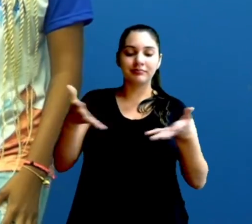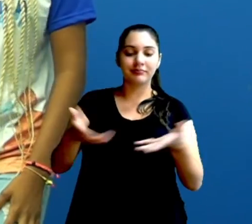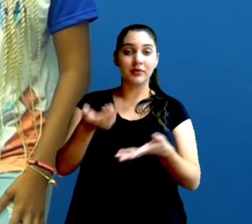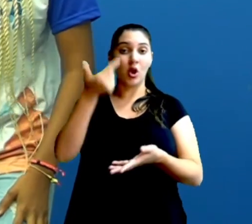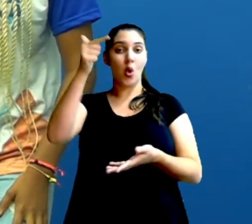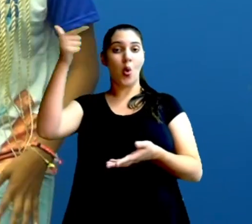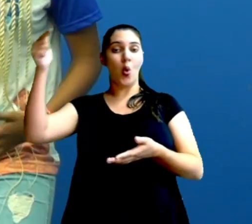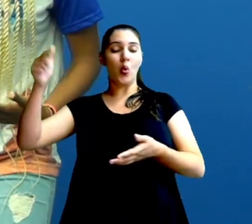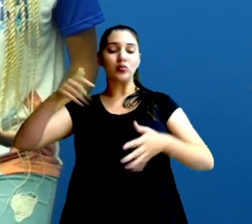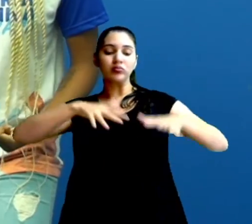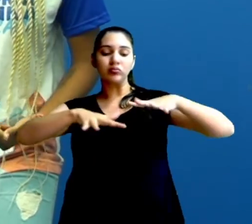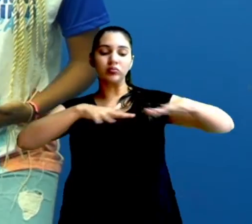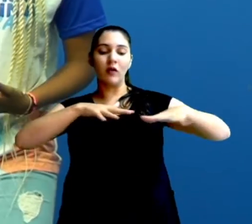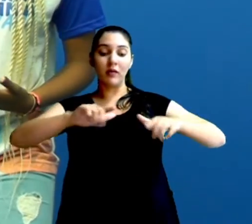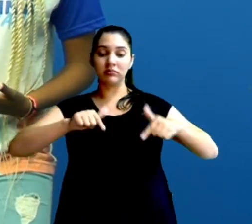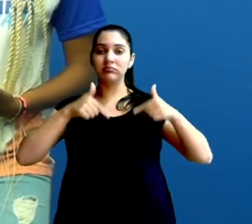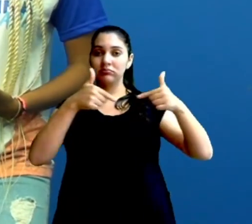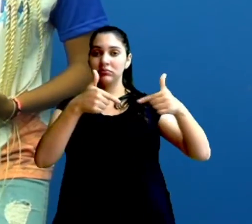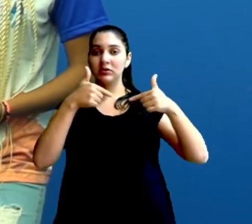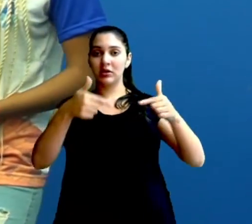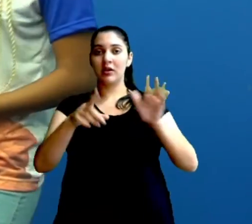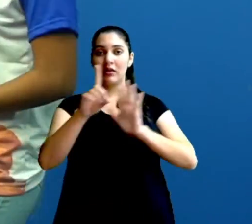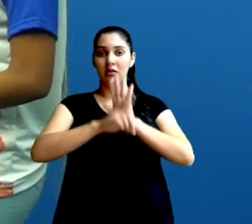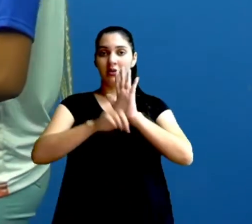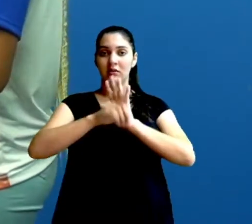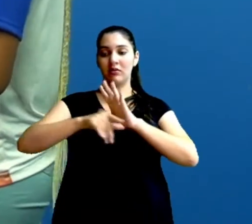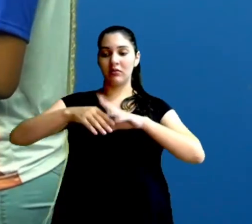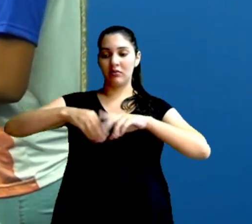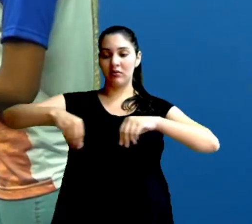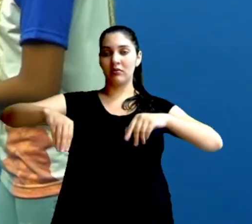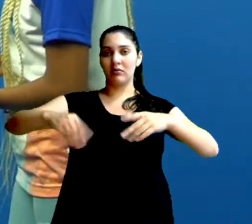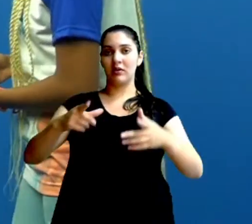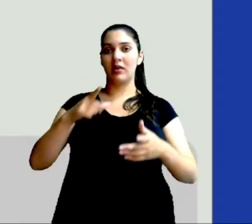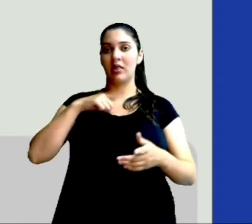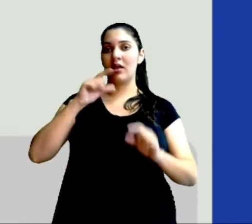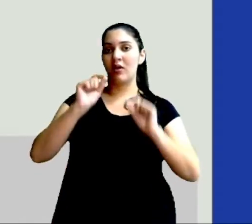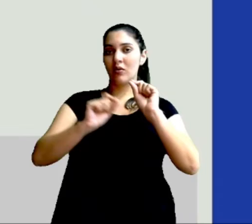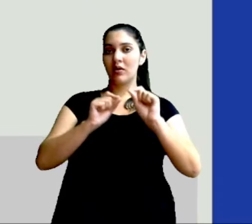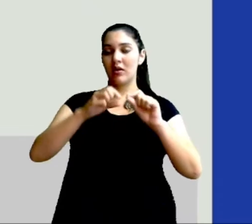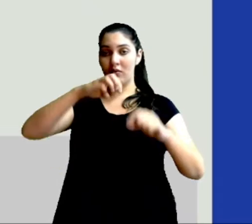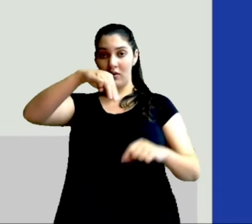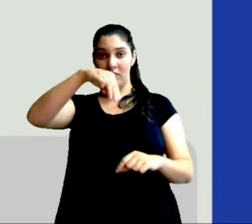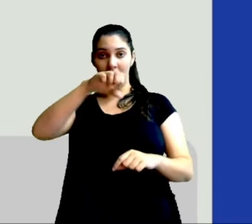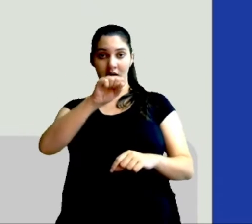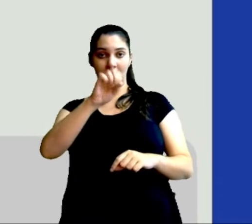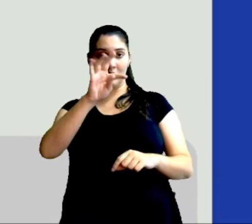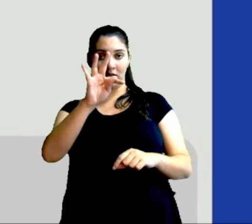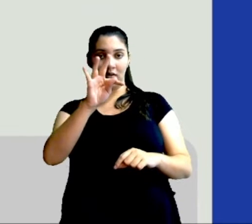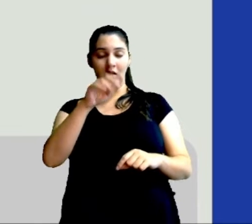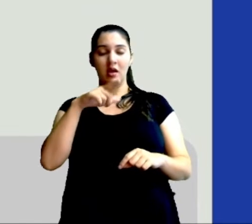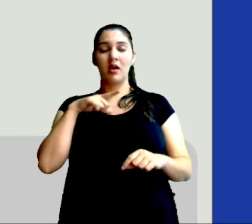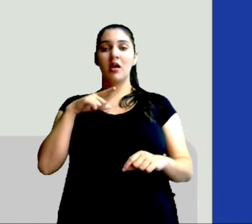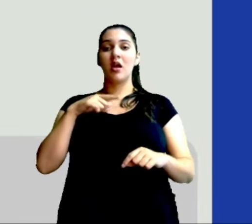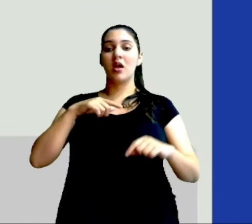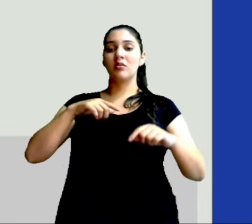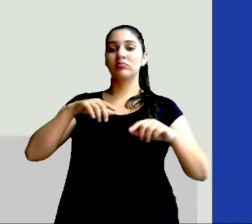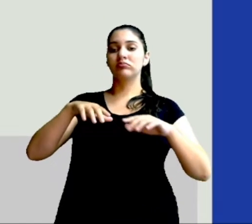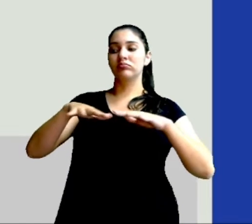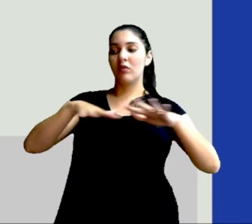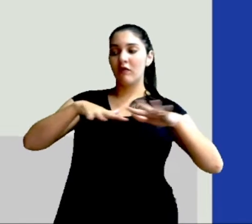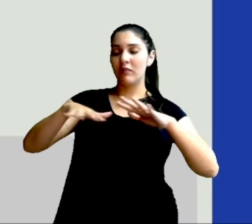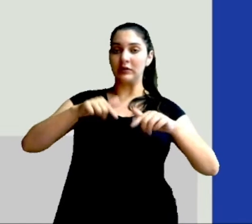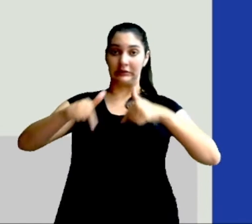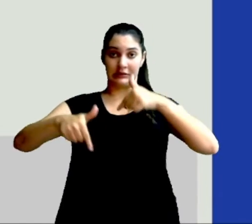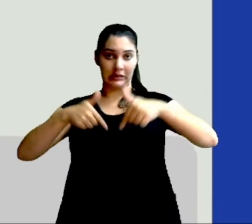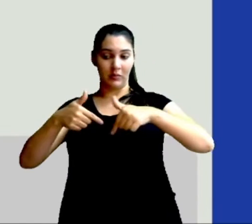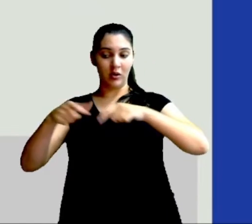outros movimentos para reivindicar esse direito à terra. E temos o MST, que é o Movimento dos Trabalhadores Rurais